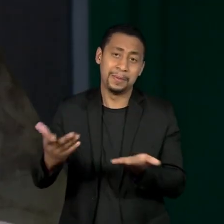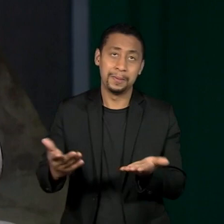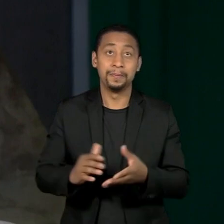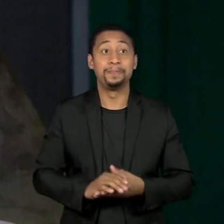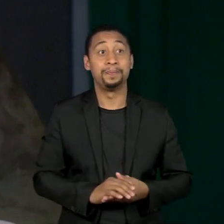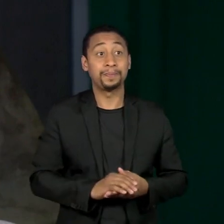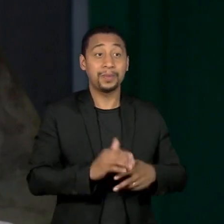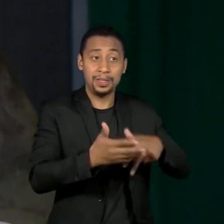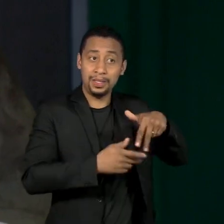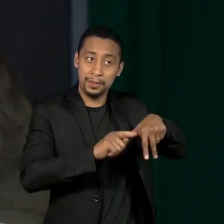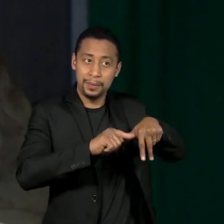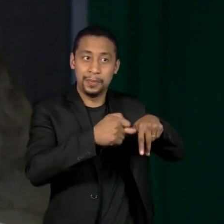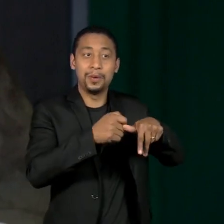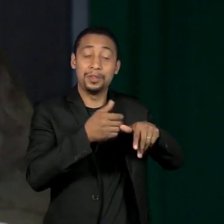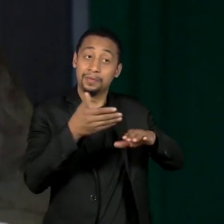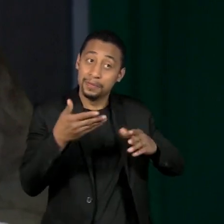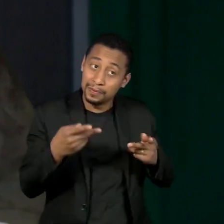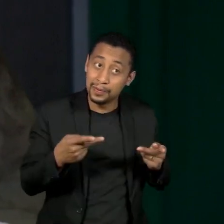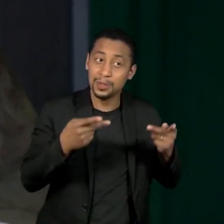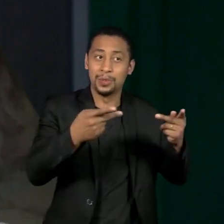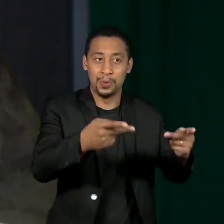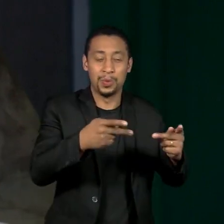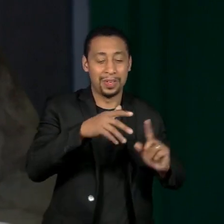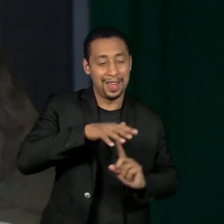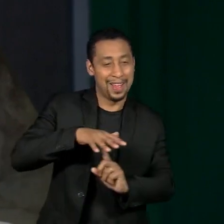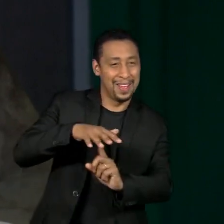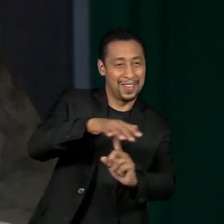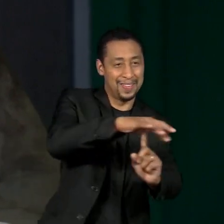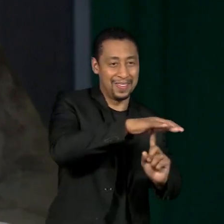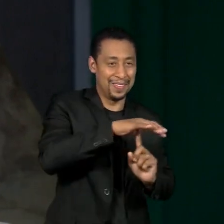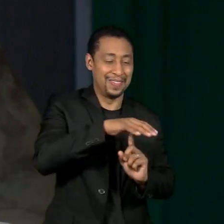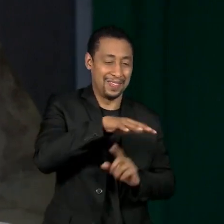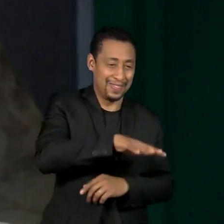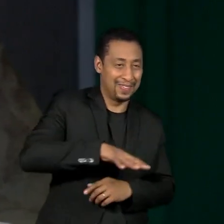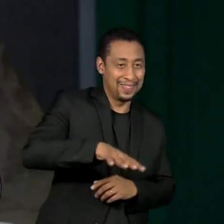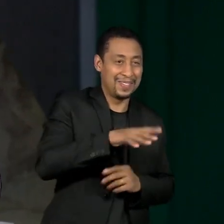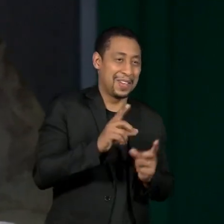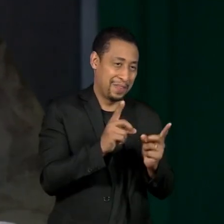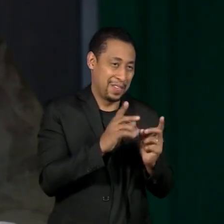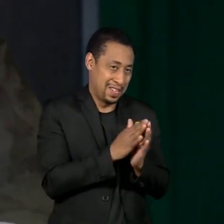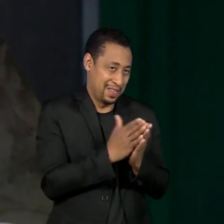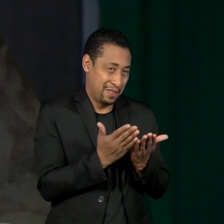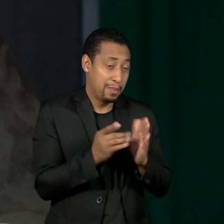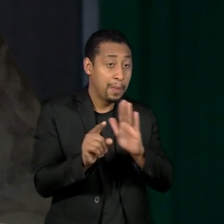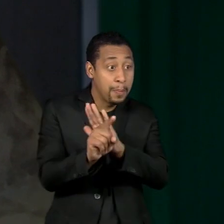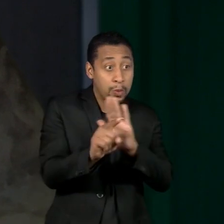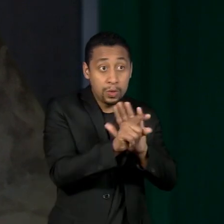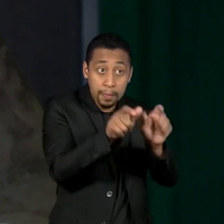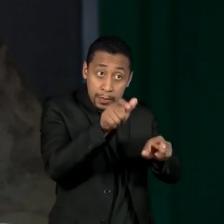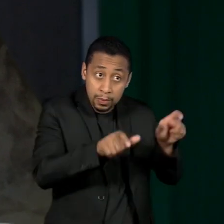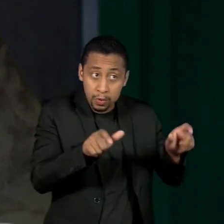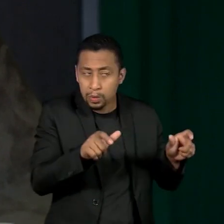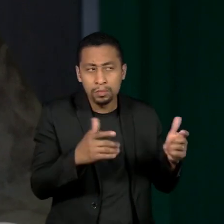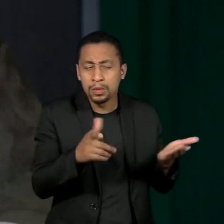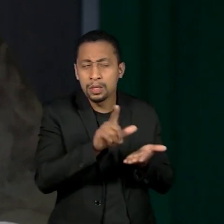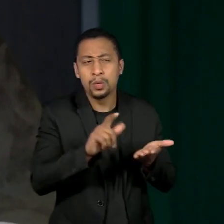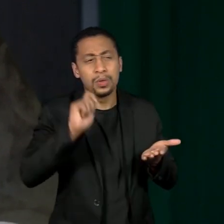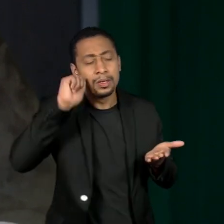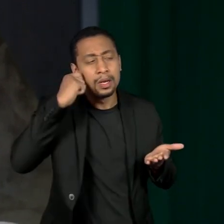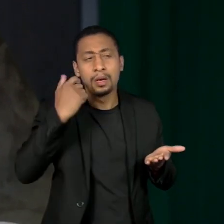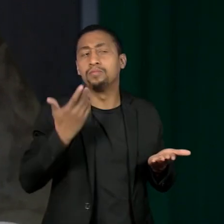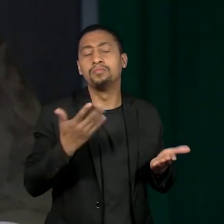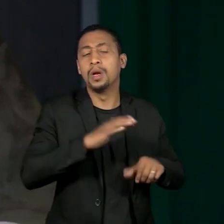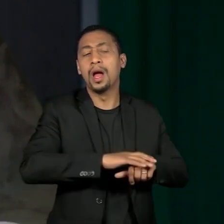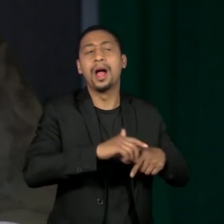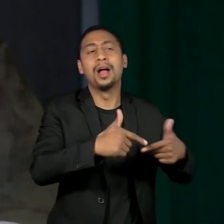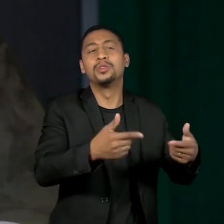em Foco foi à Feira do Livro em São Paulo para saber dos leitores e autores qual é o papel da literatura negra. Vamos acompanhar